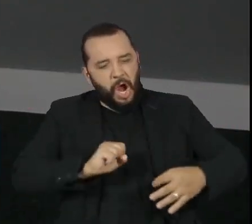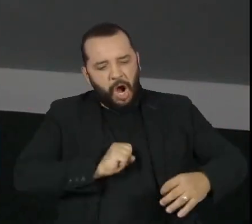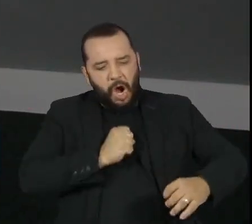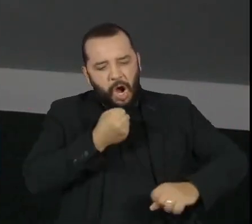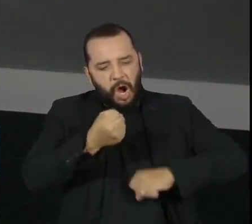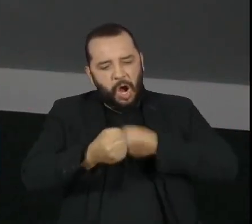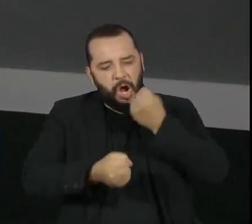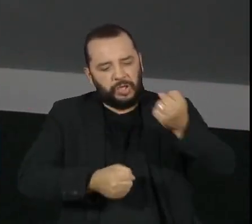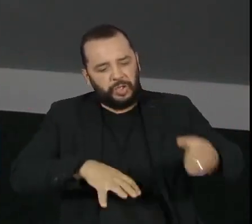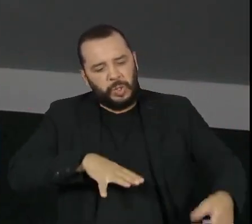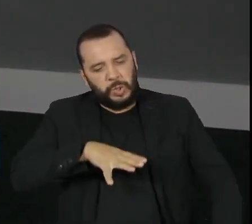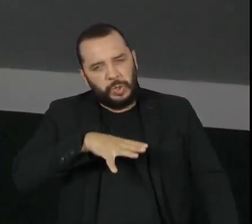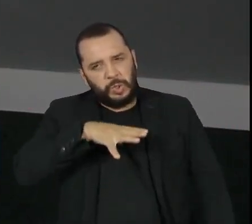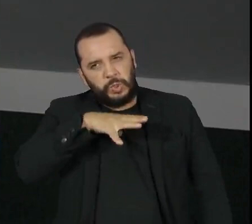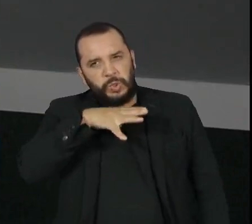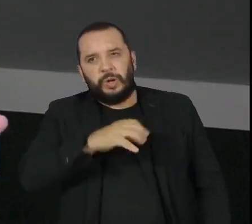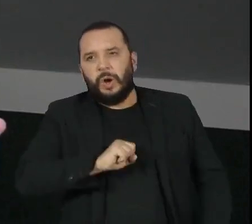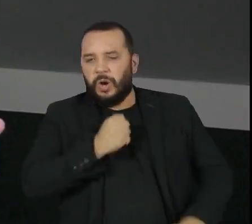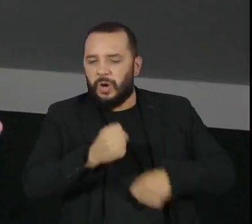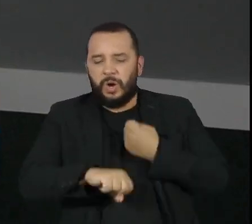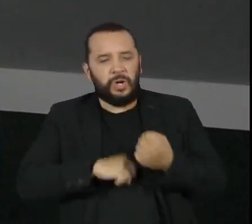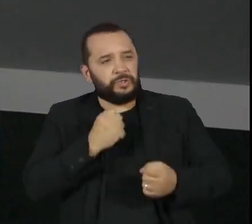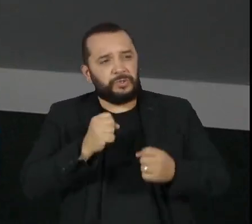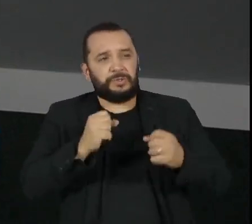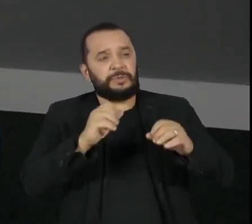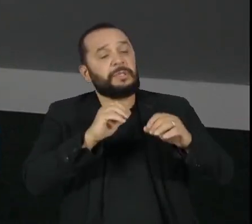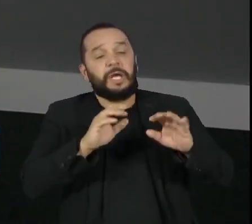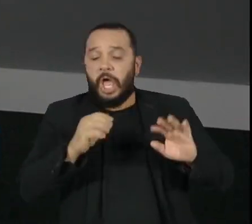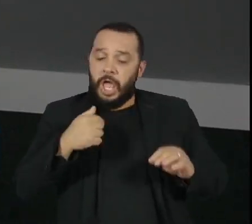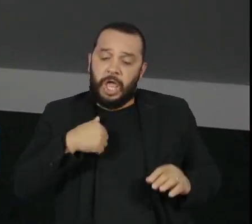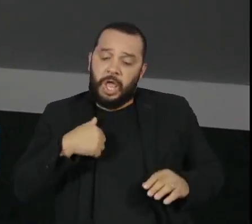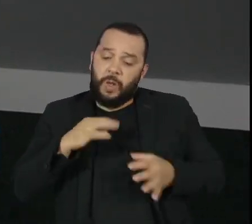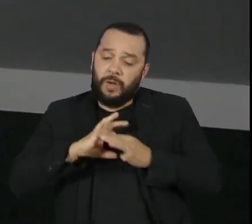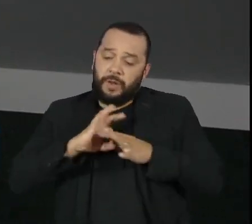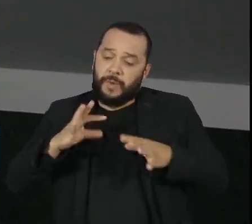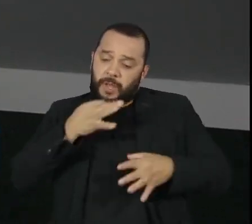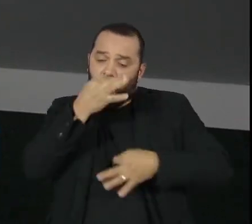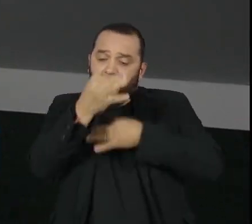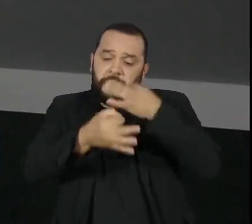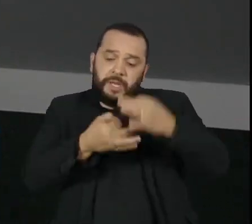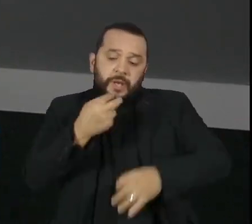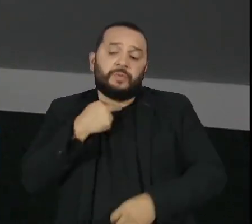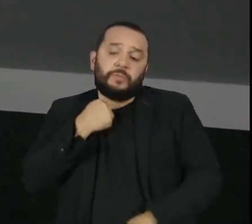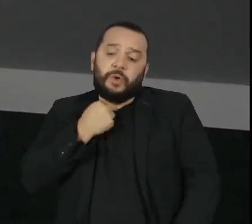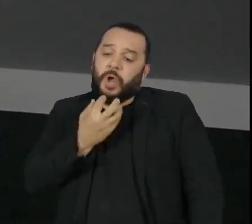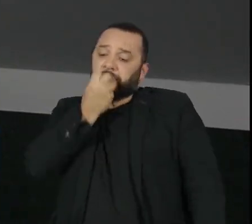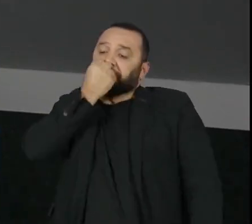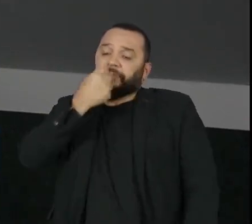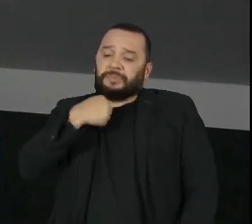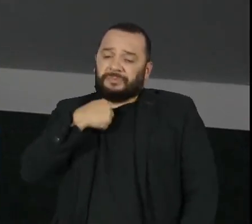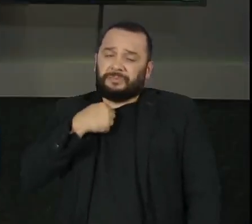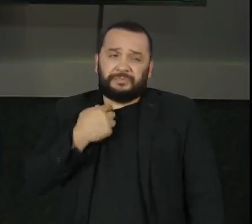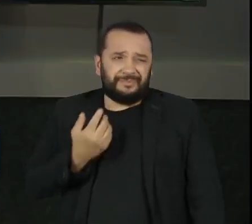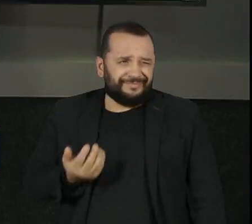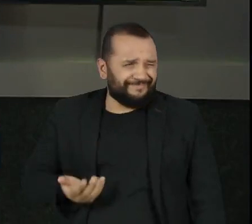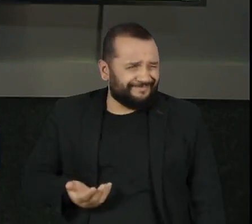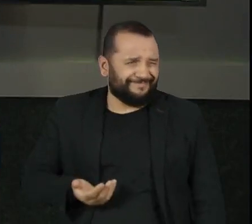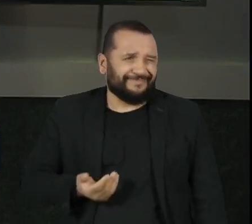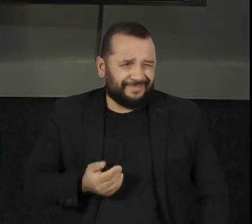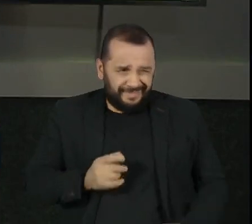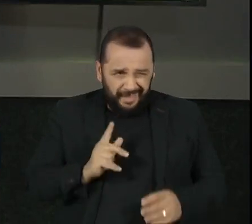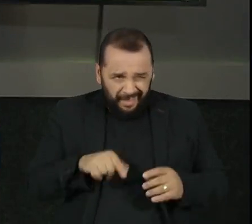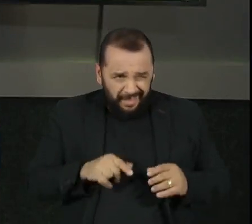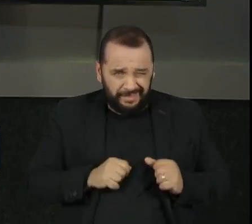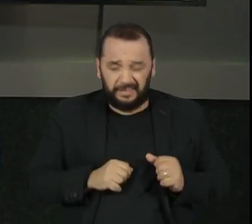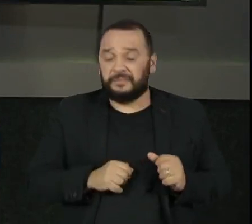redes sociais, se usa a liberdade de expressão em defesa desse discurso de ódio. Isso é possível? A questão